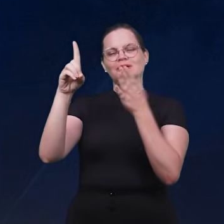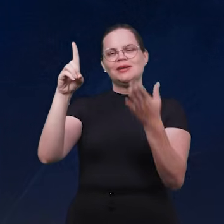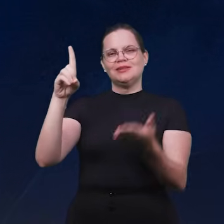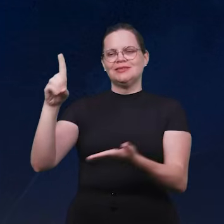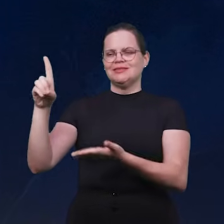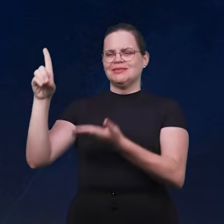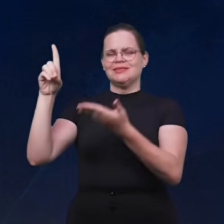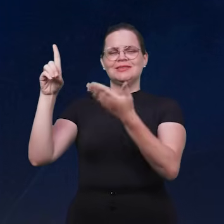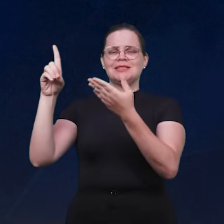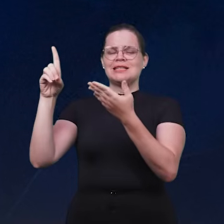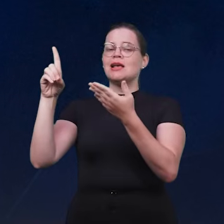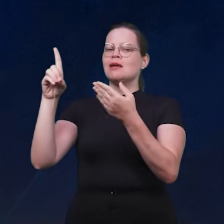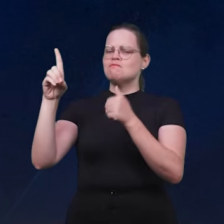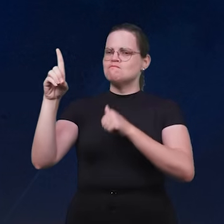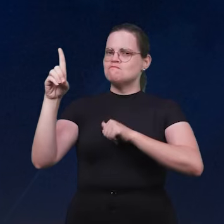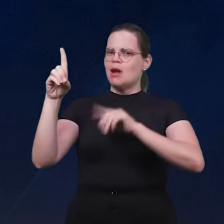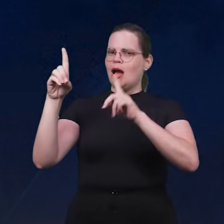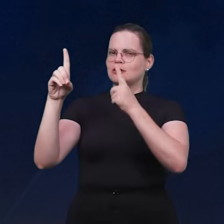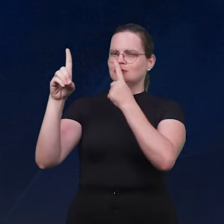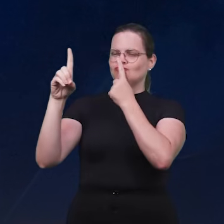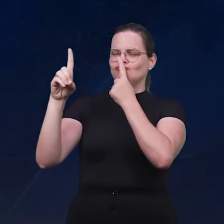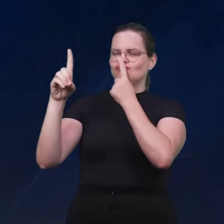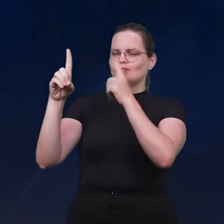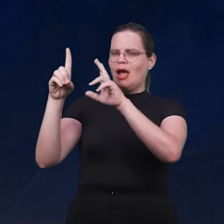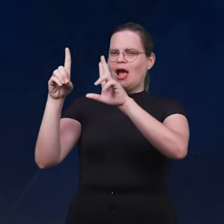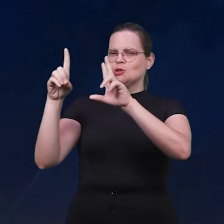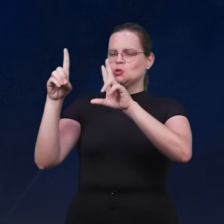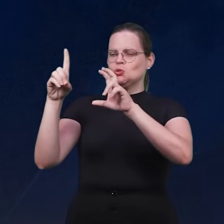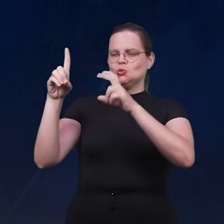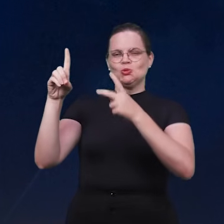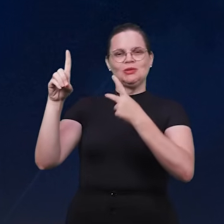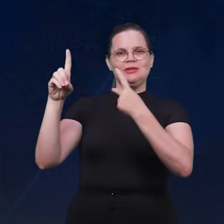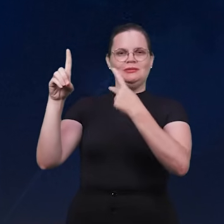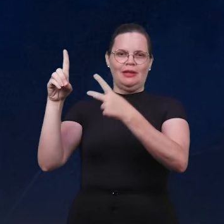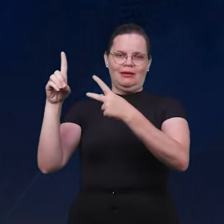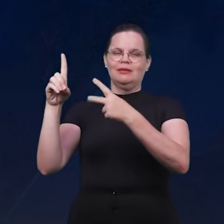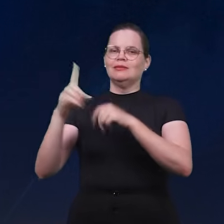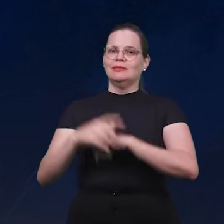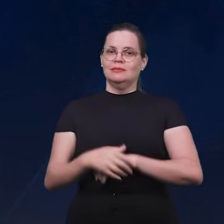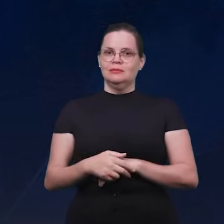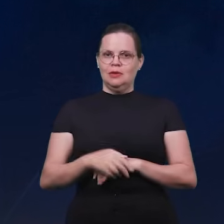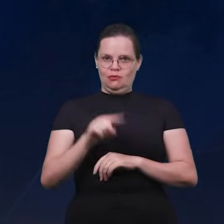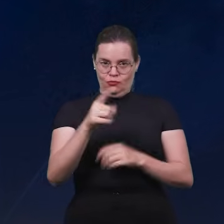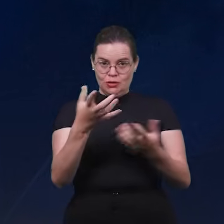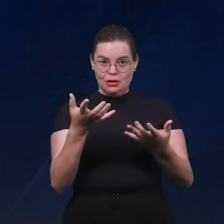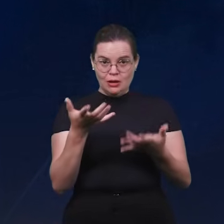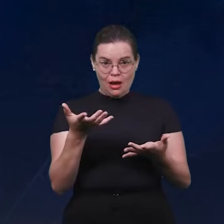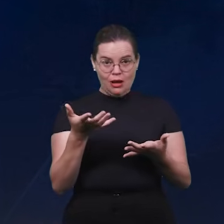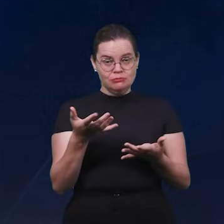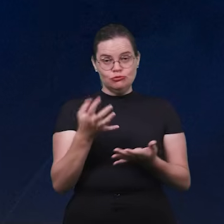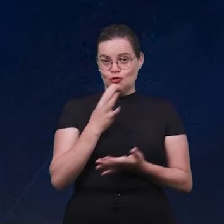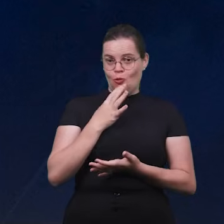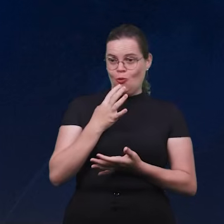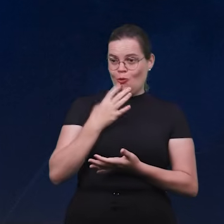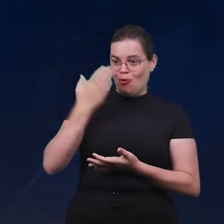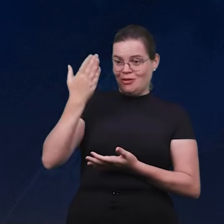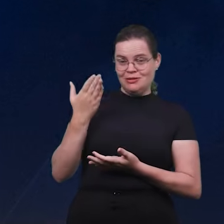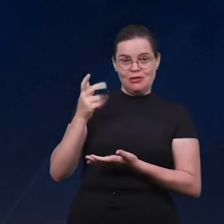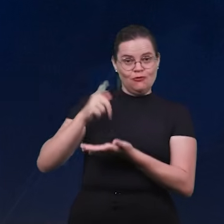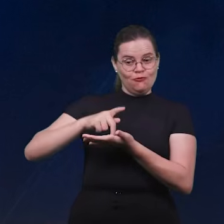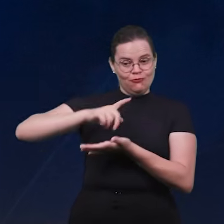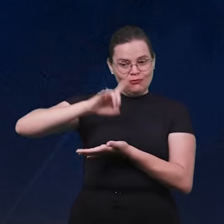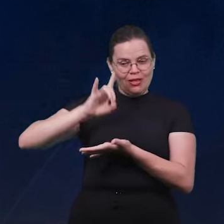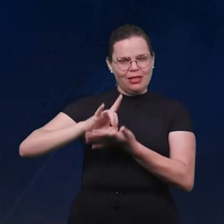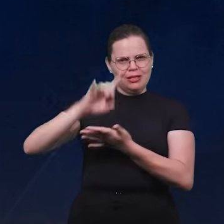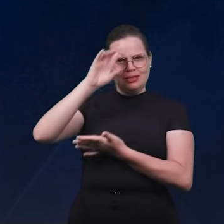conhecimento mais profundo a respeito das coisas de Deus. E se for este o seu desejo de ter um verdadeiro conhecimento